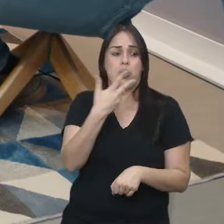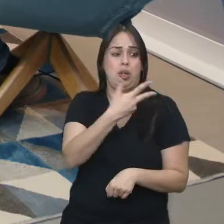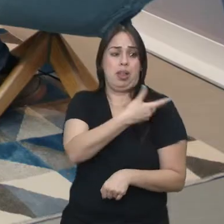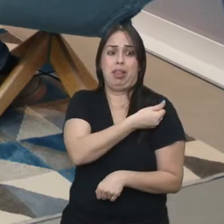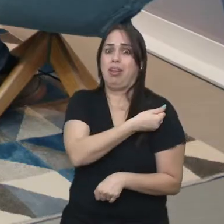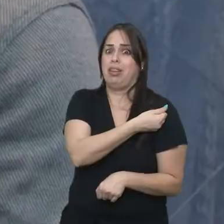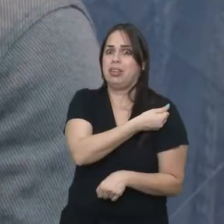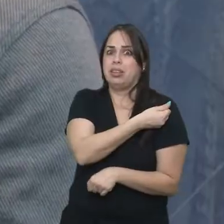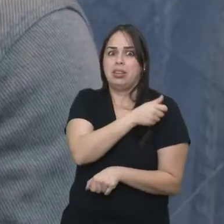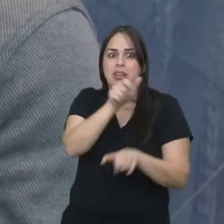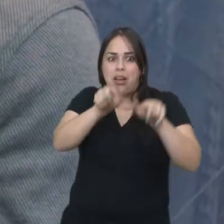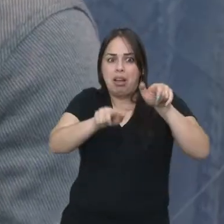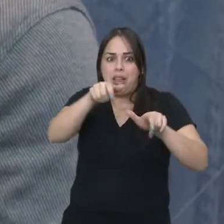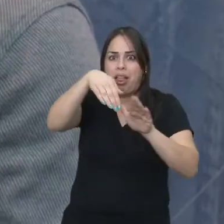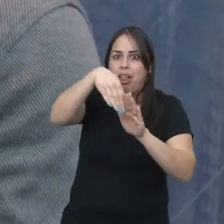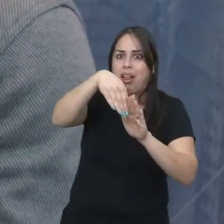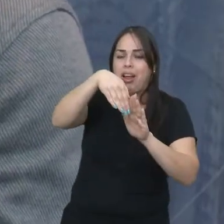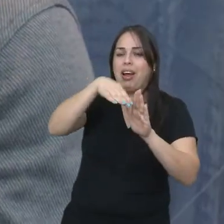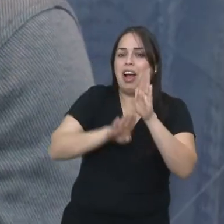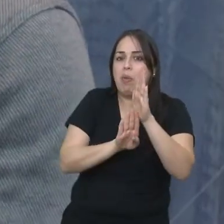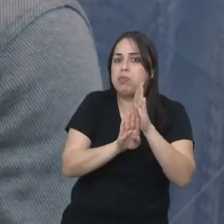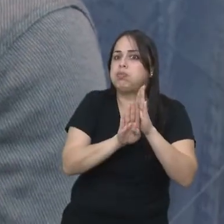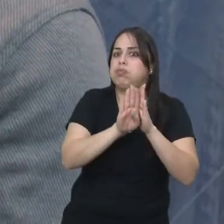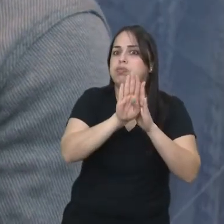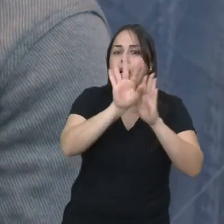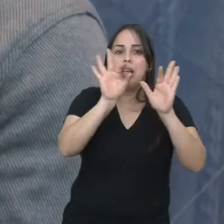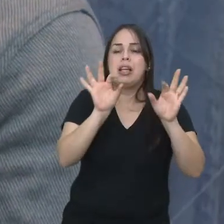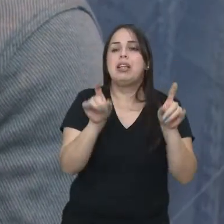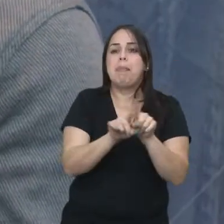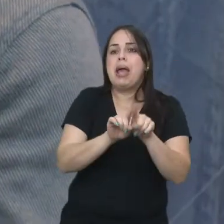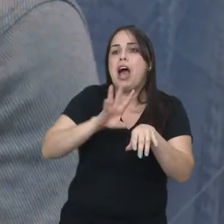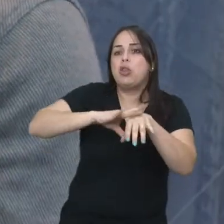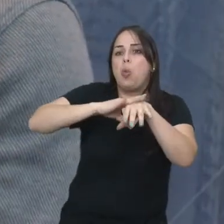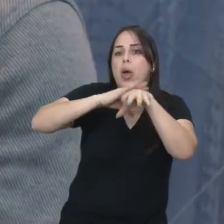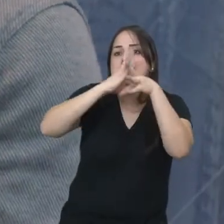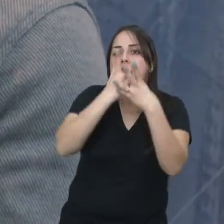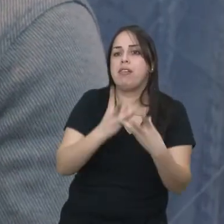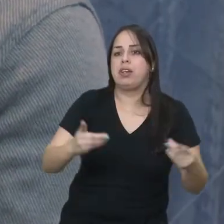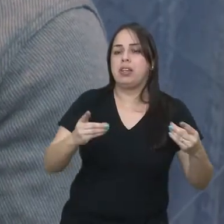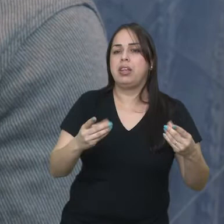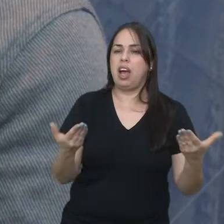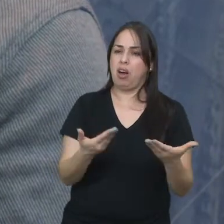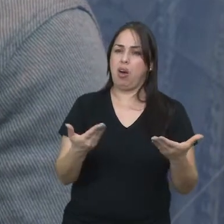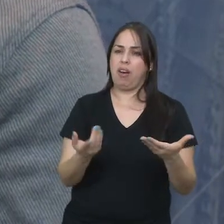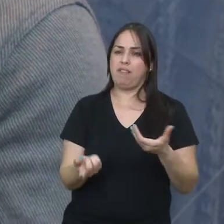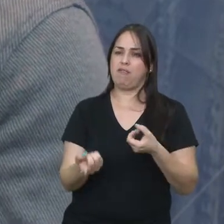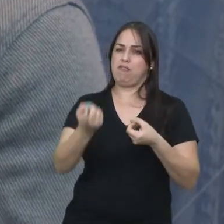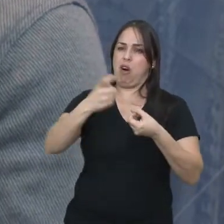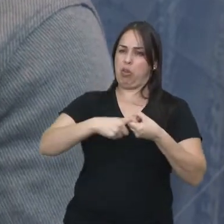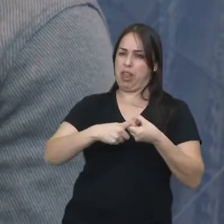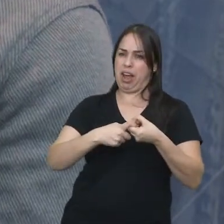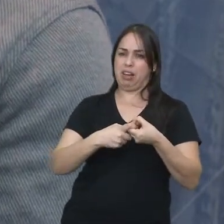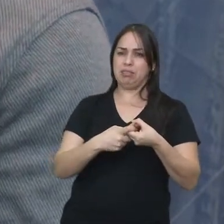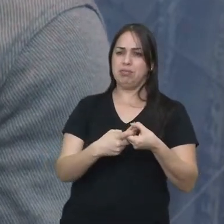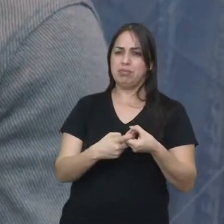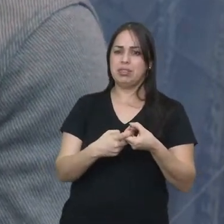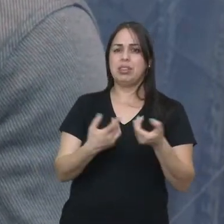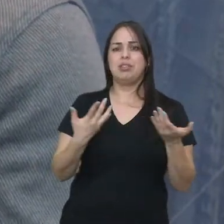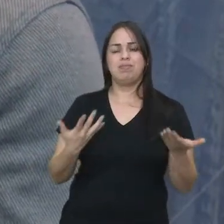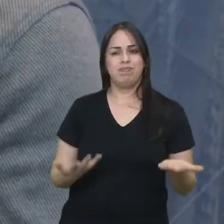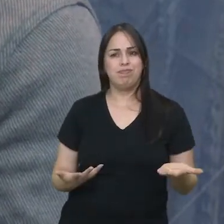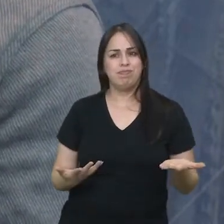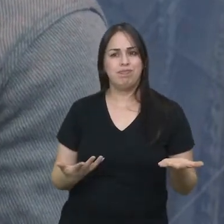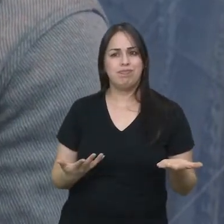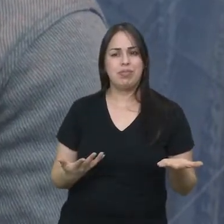esses números baixíssimos ou até zerados, a gente vê ressurgir isso. É realmente uma